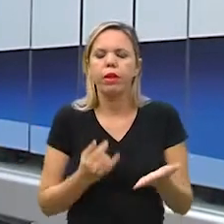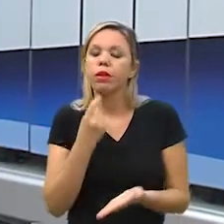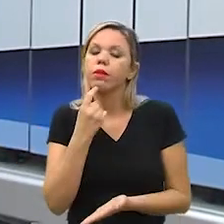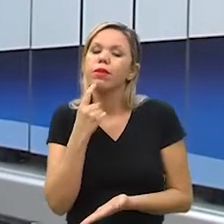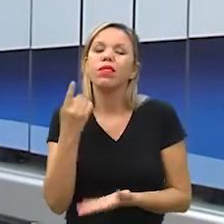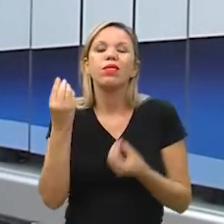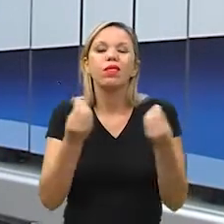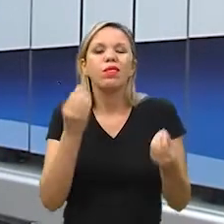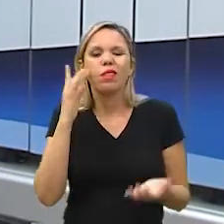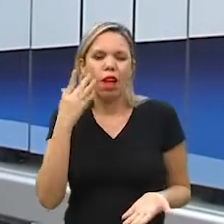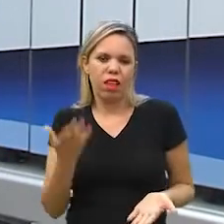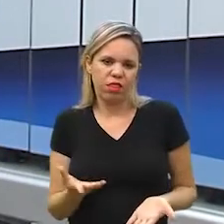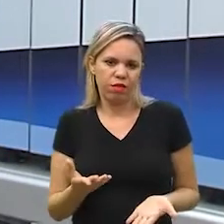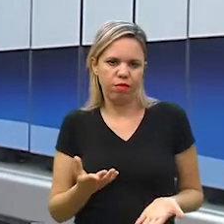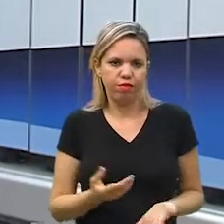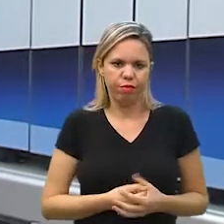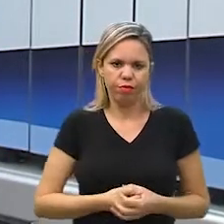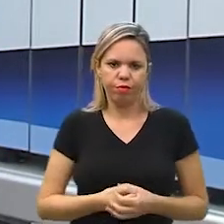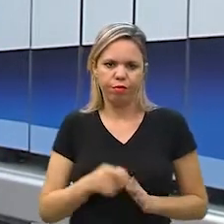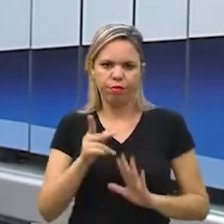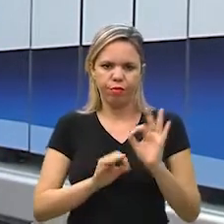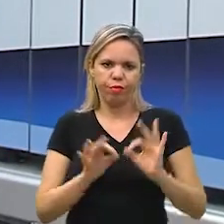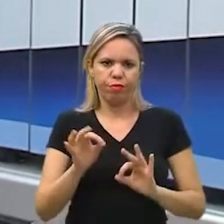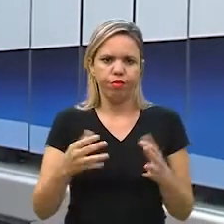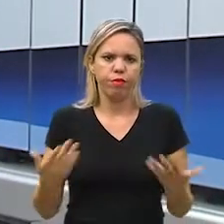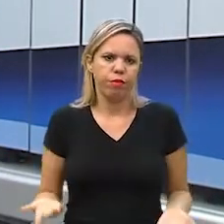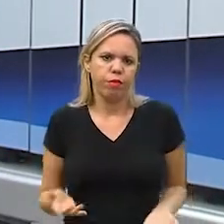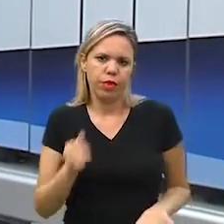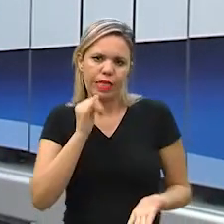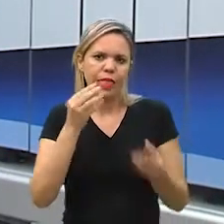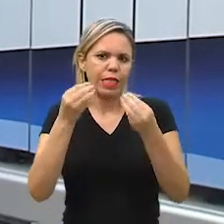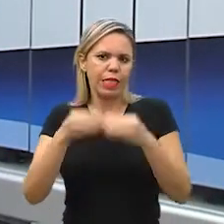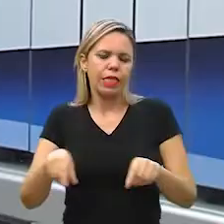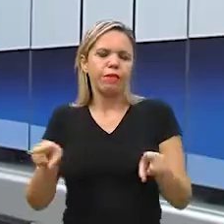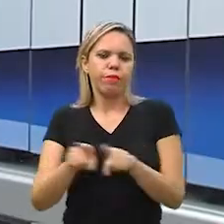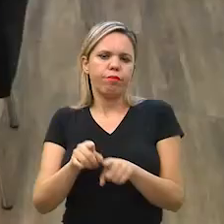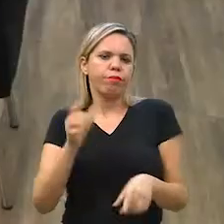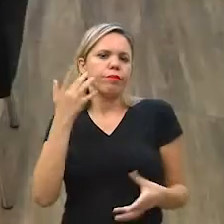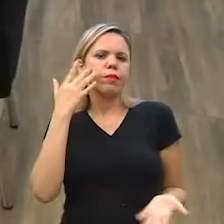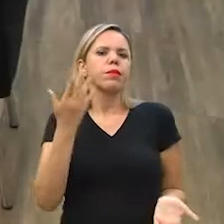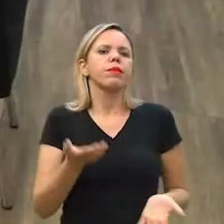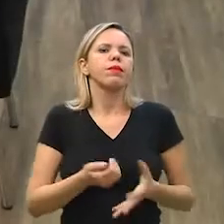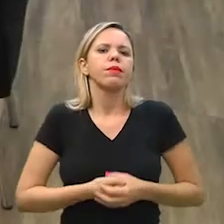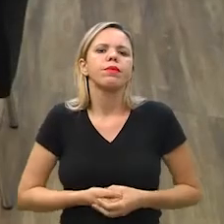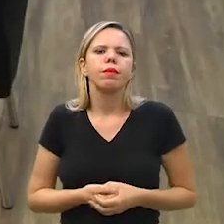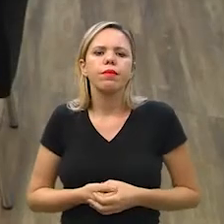Campinas, como é que esse planejamento ele é afetado também?